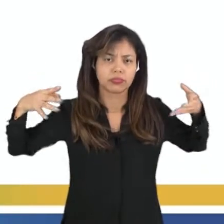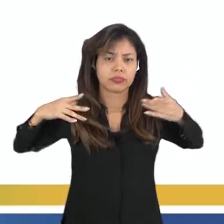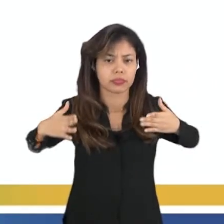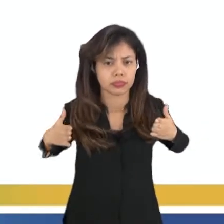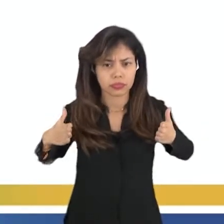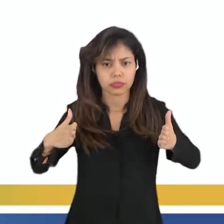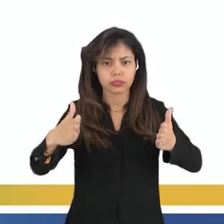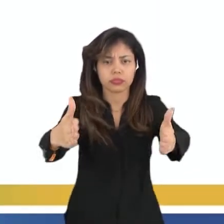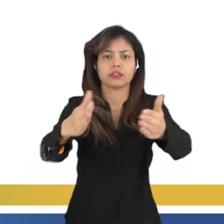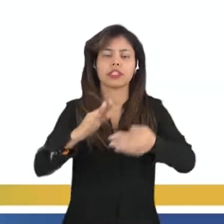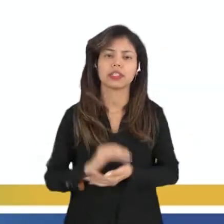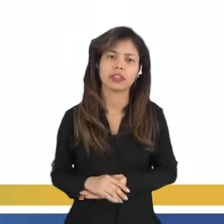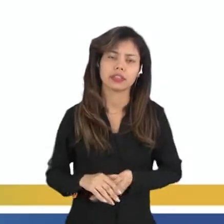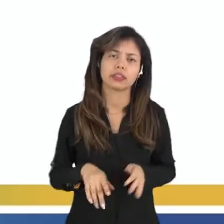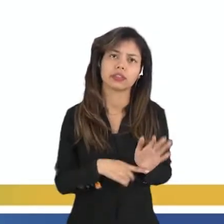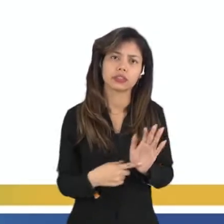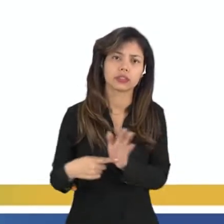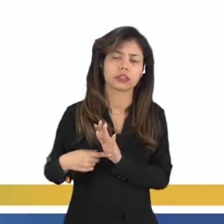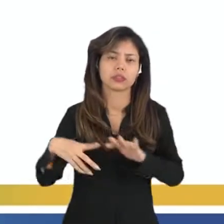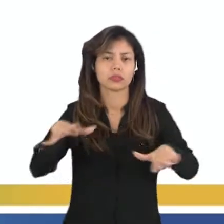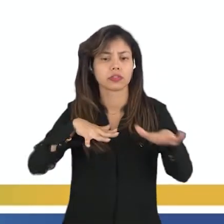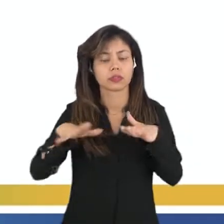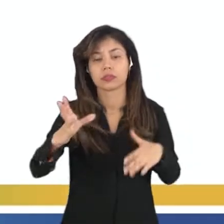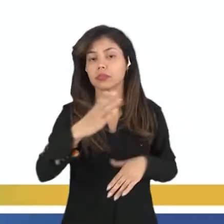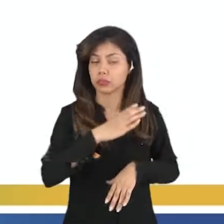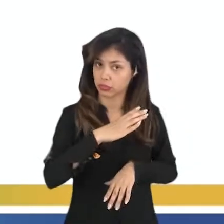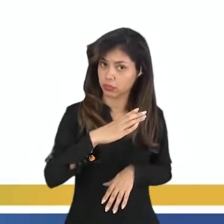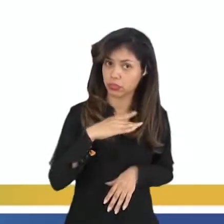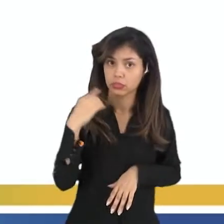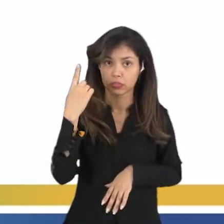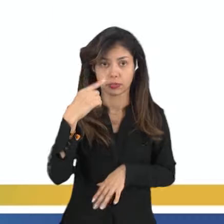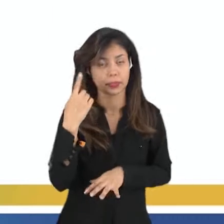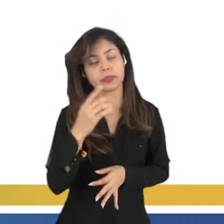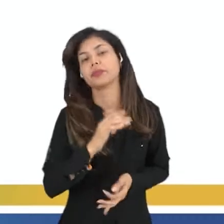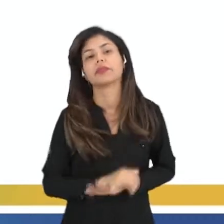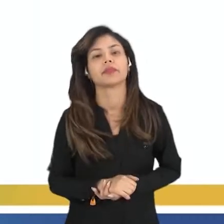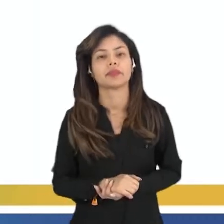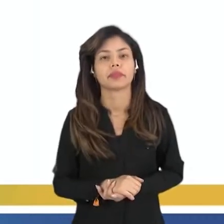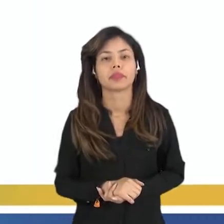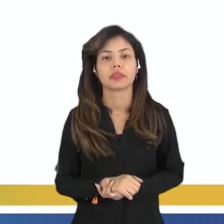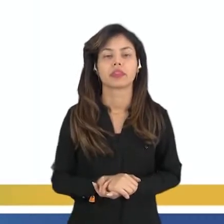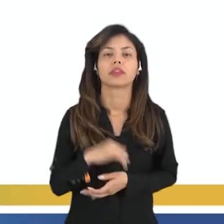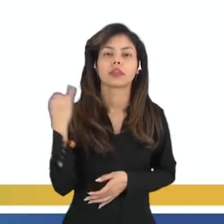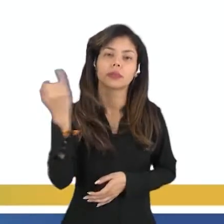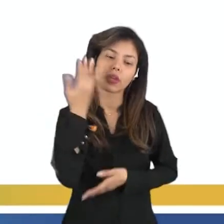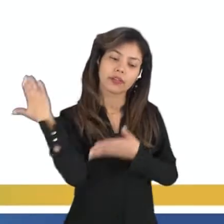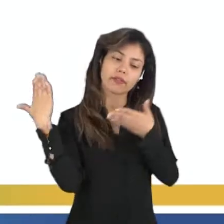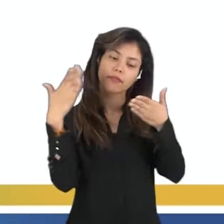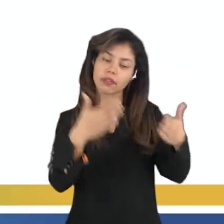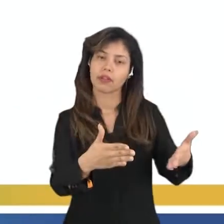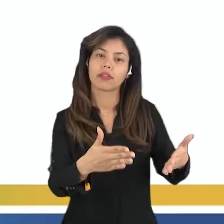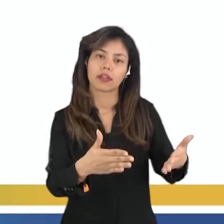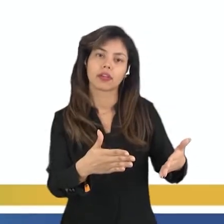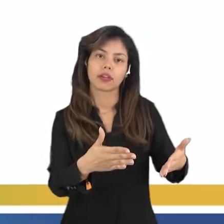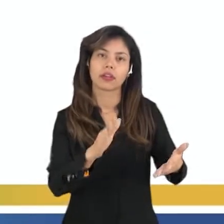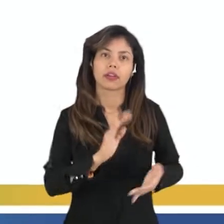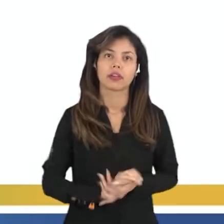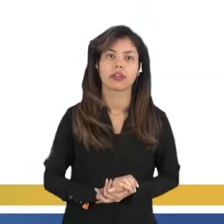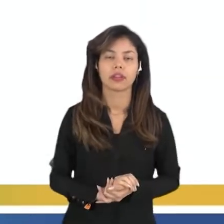em algum lugar movimentado das cidades da Espanha, que é o principal foco de... Até